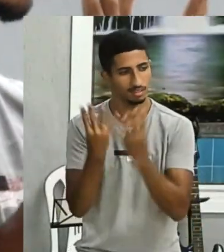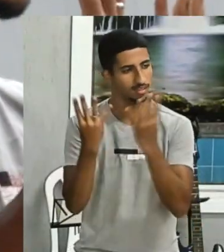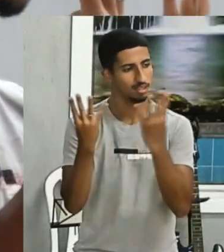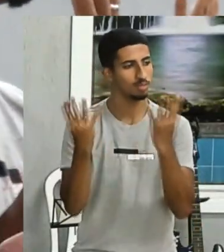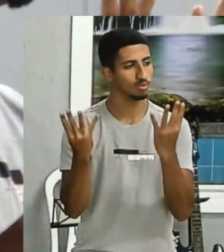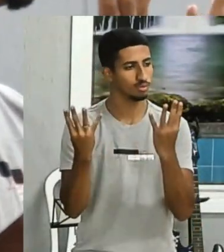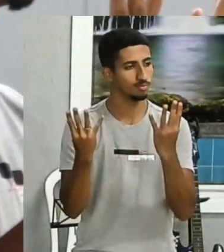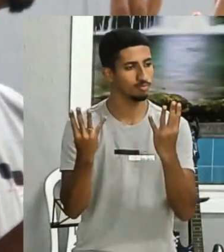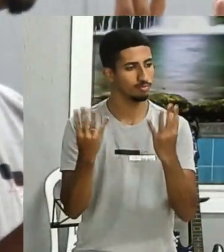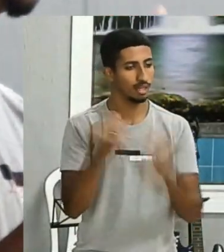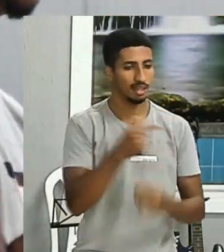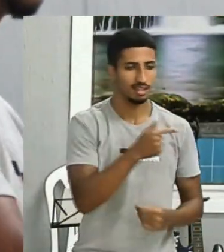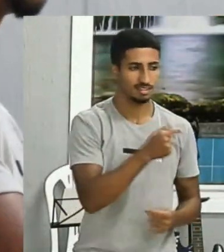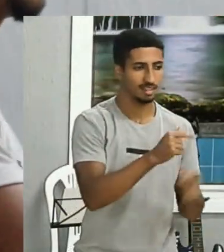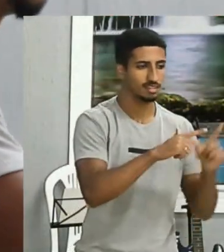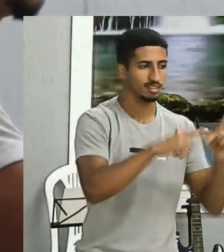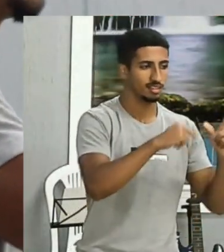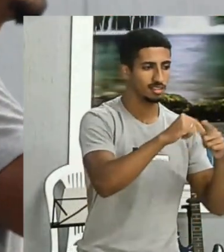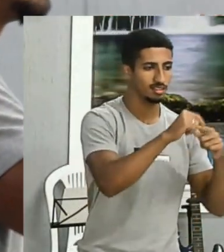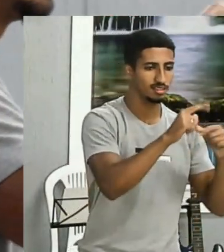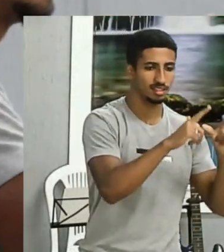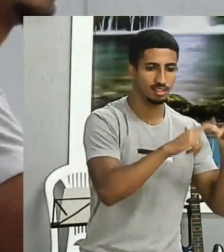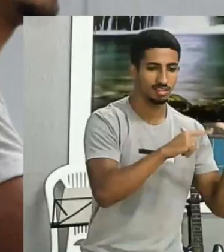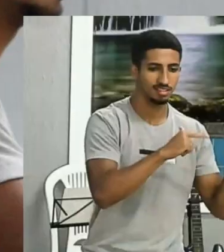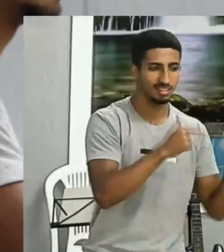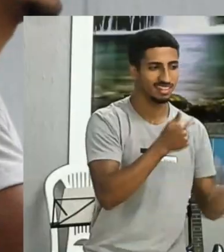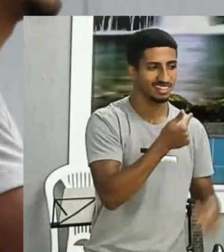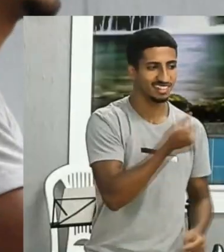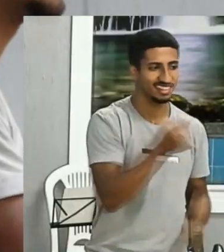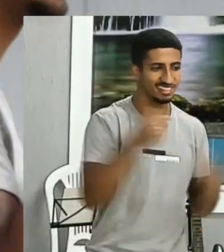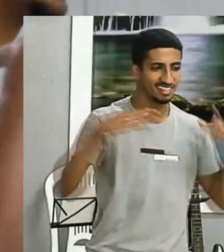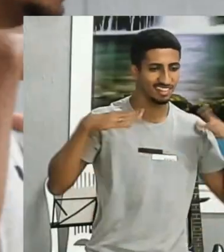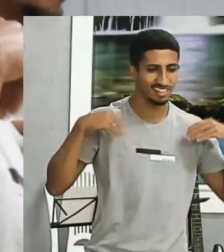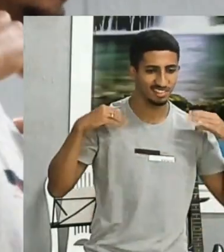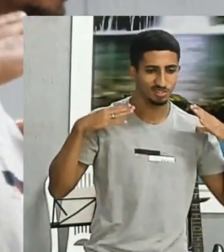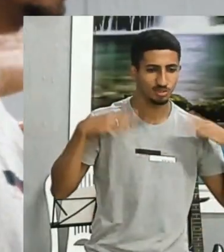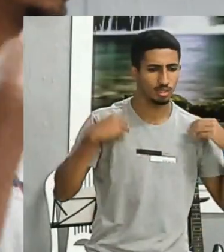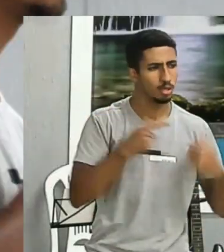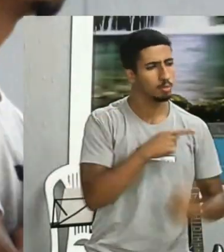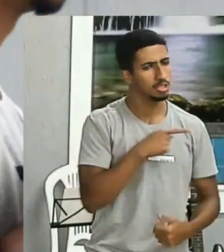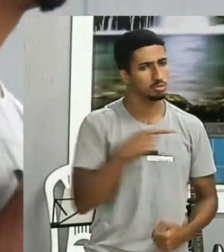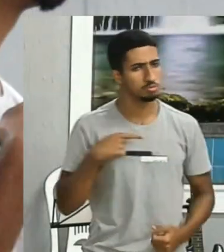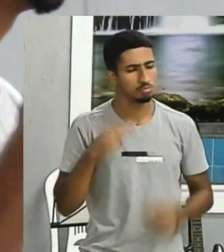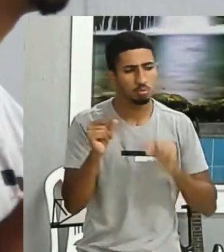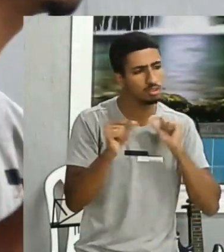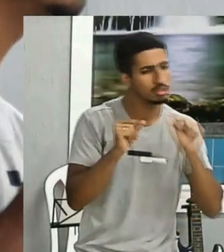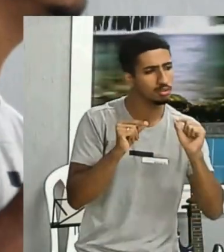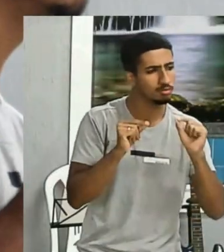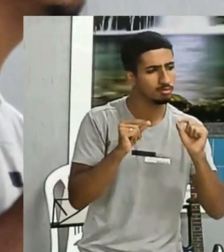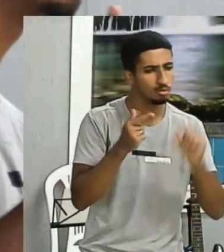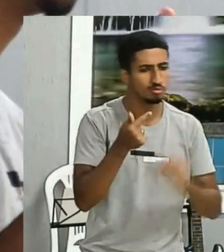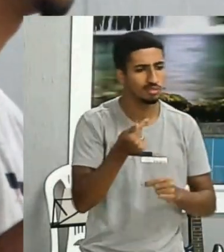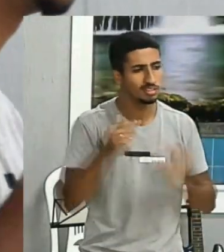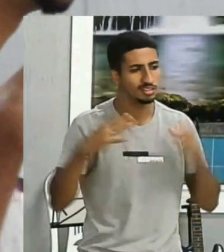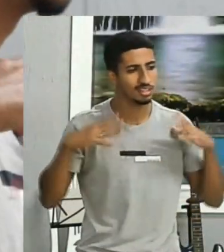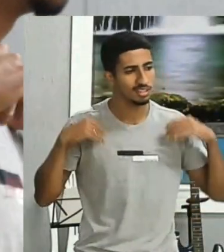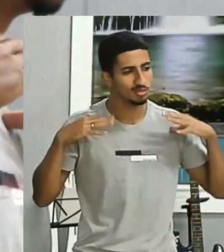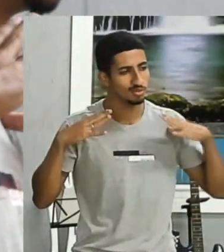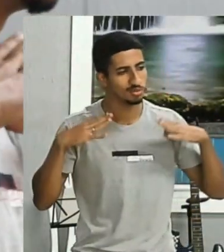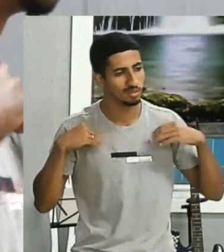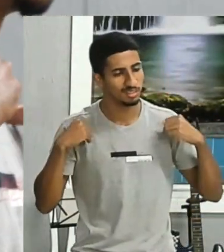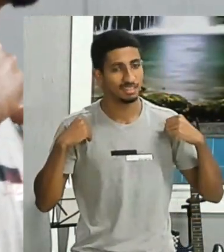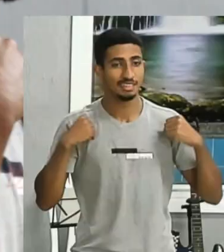anjos. Pastor, e que são esses 7 anjos? Misericórdia. Aí tem uma discussão violenta.